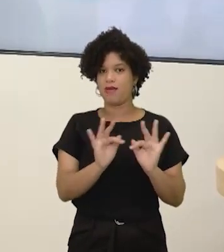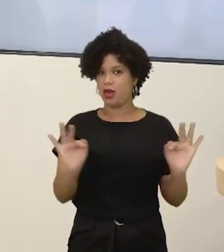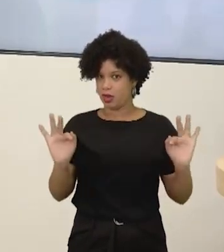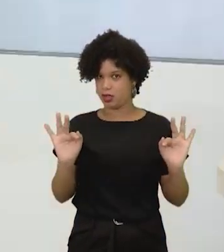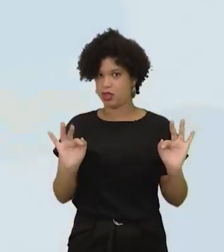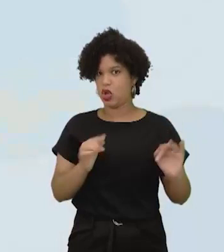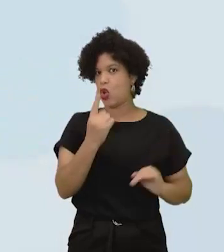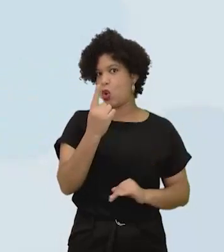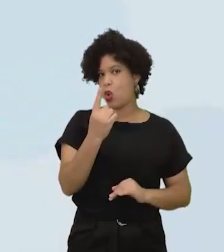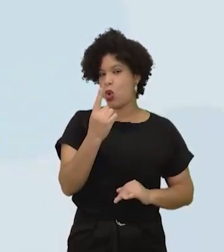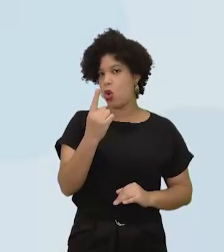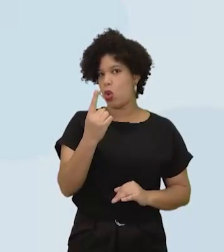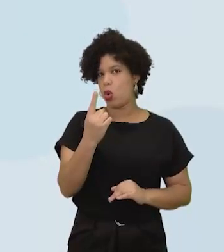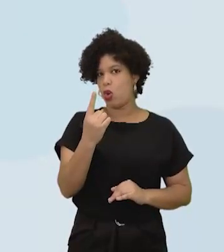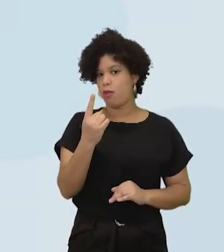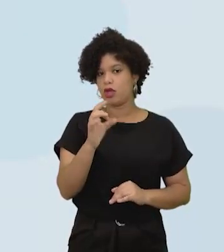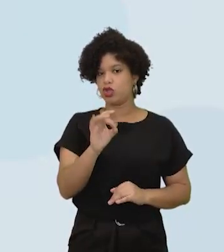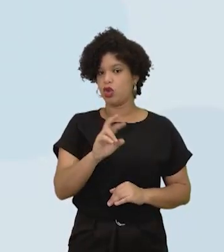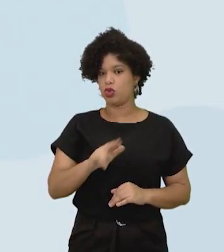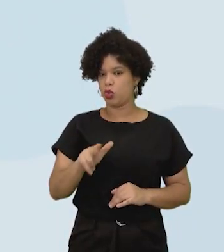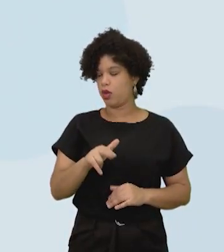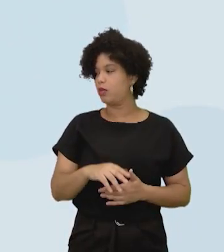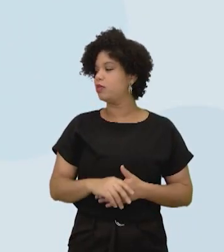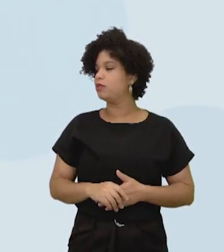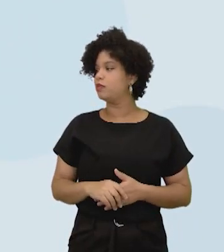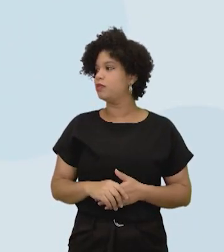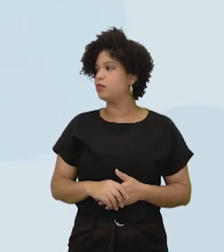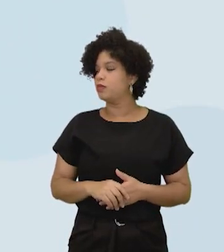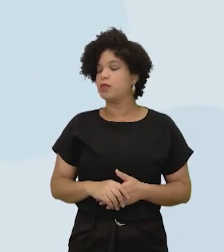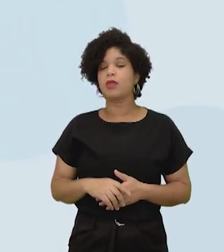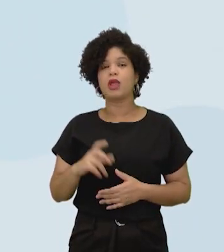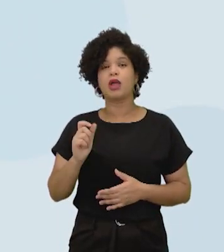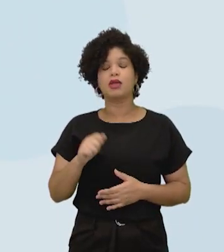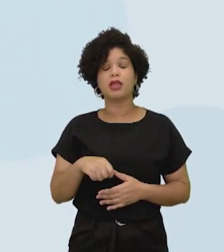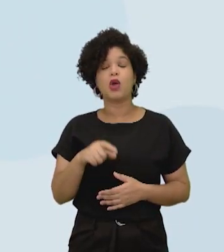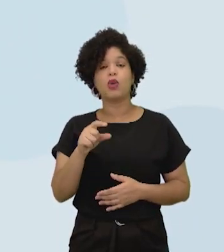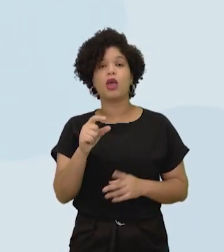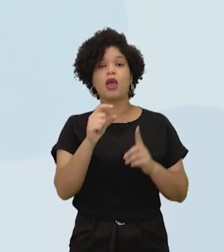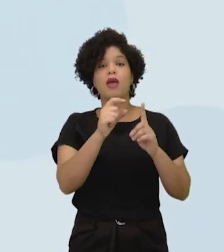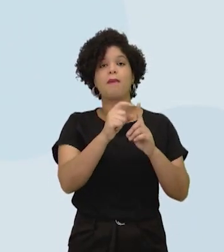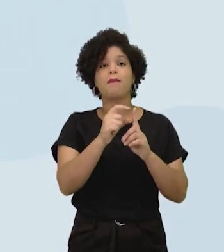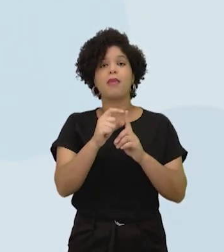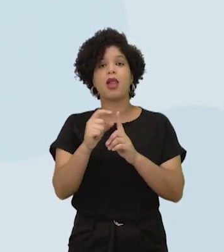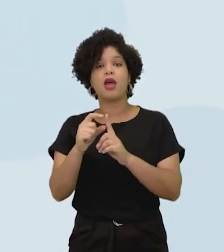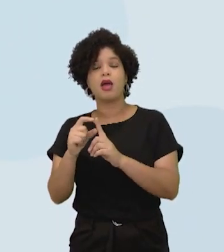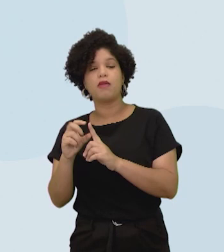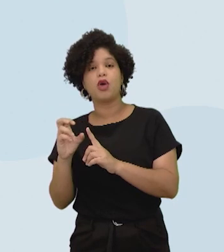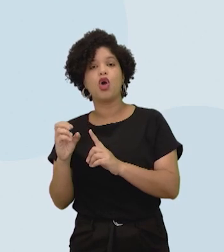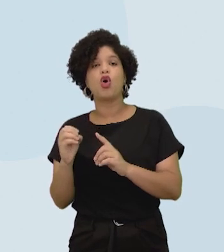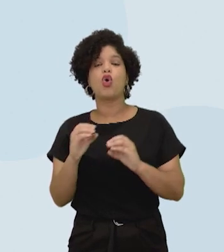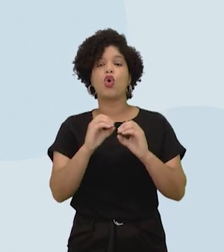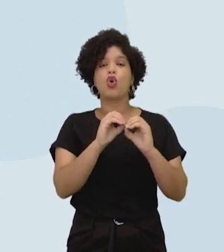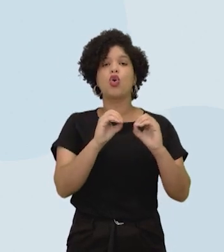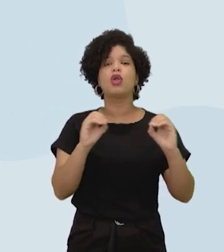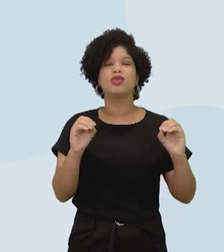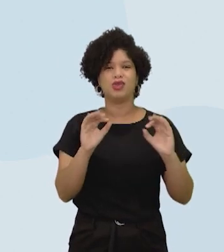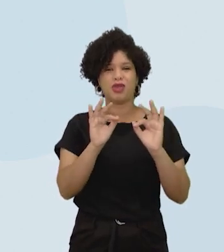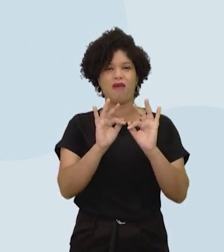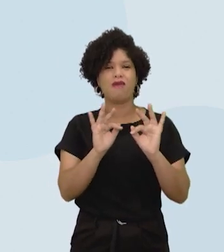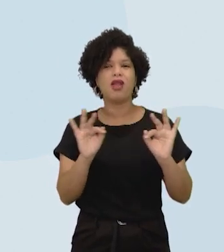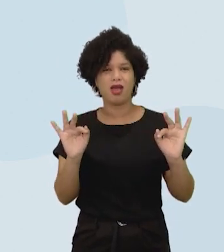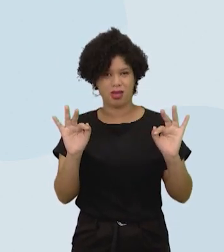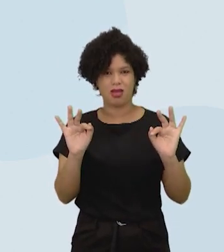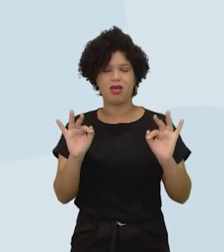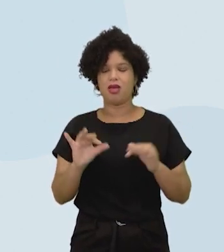falando de conjunção, então a gente vai chamar de locuções conjuntivas. Funciona como articuladores entre palavras ou orações. No caso, a gente está falando de